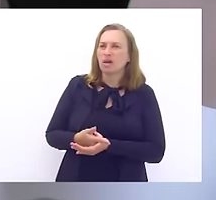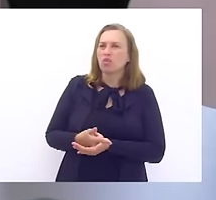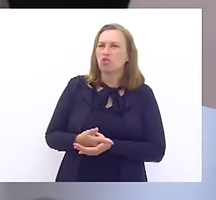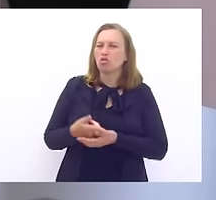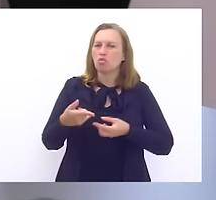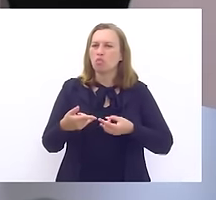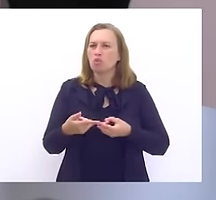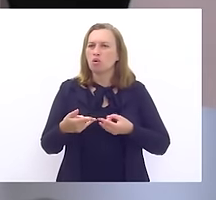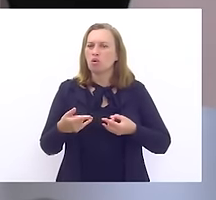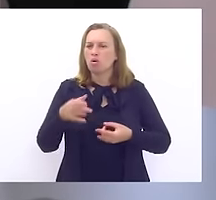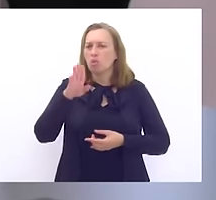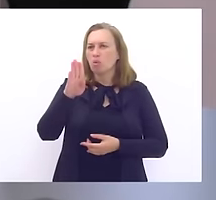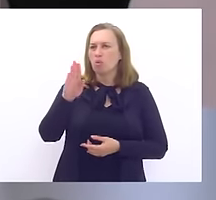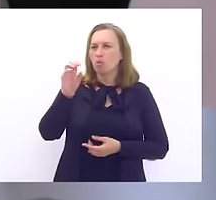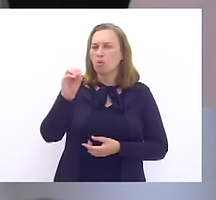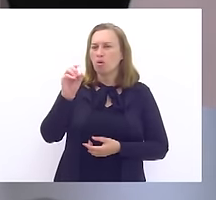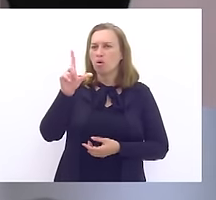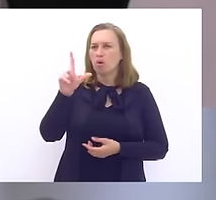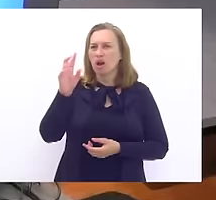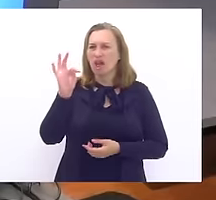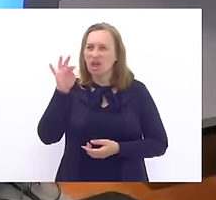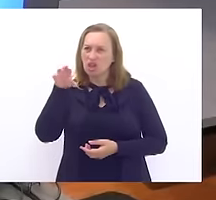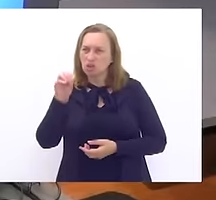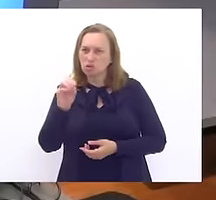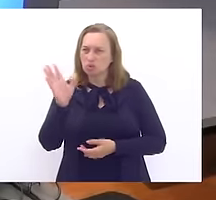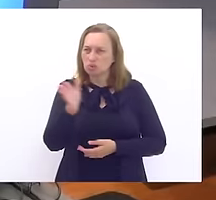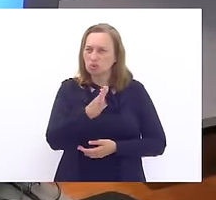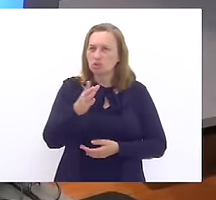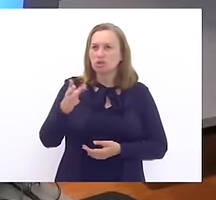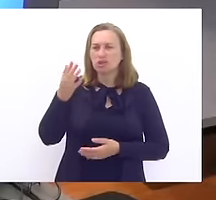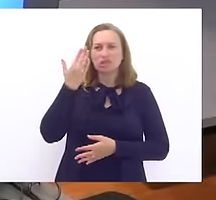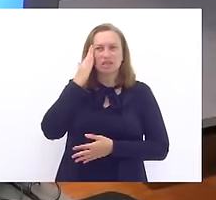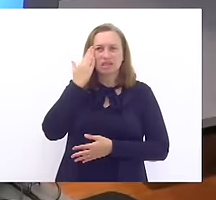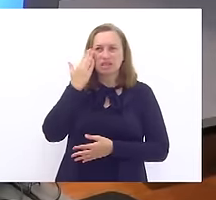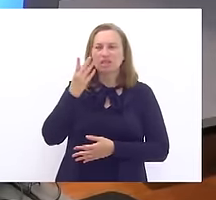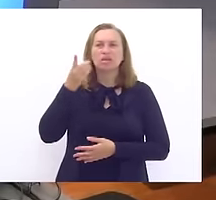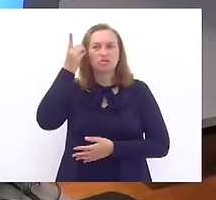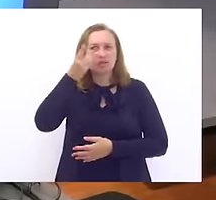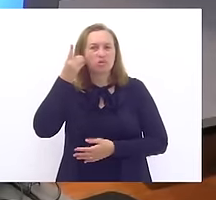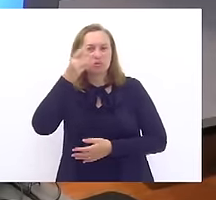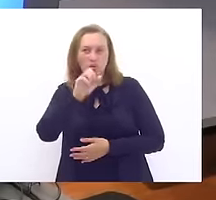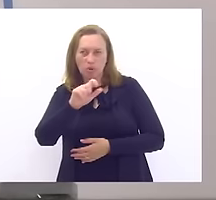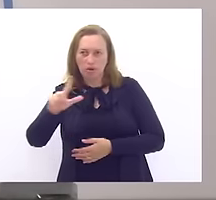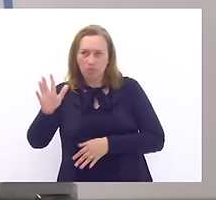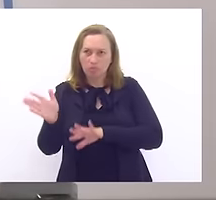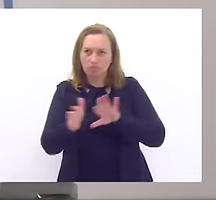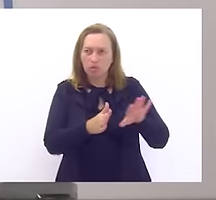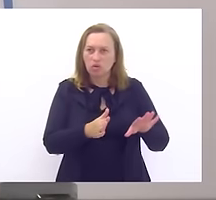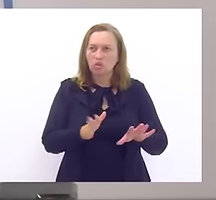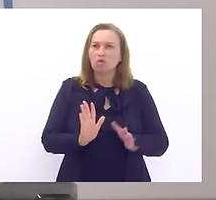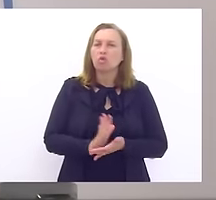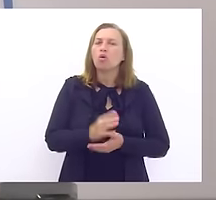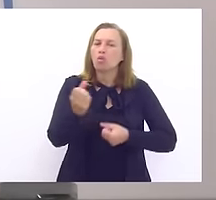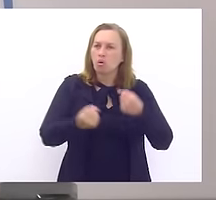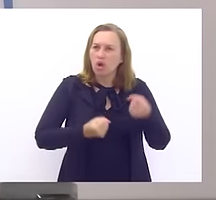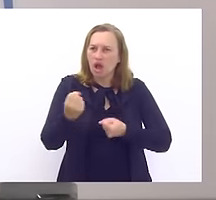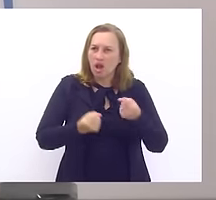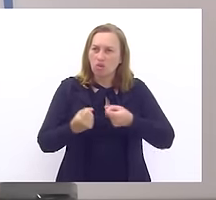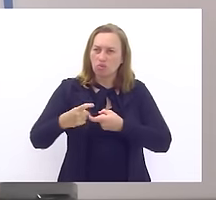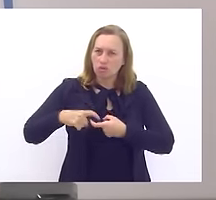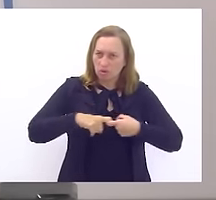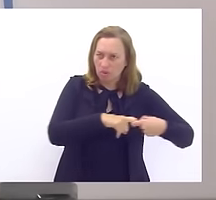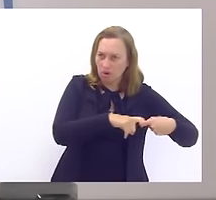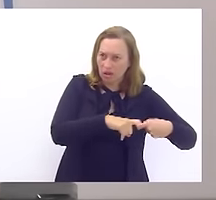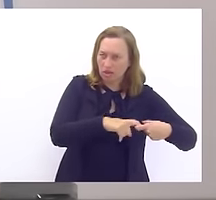imagina que não tem que tentar entender seu ponto de vista da Fazenda vamos lá o carro cidadão foi rebocado